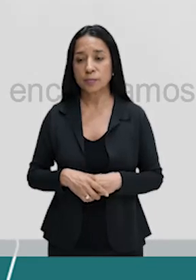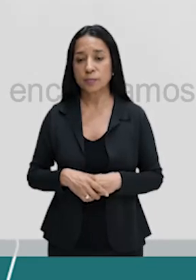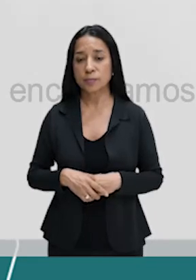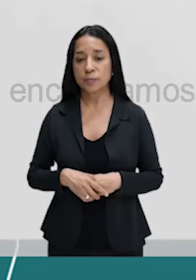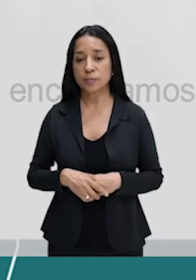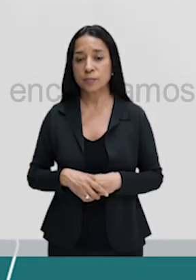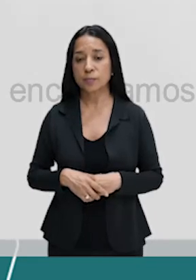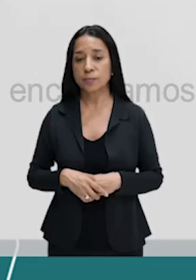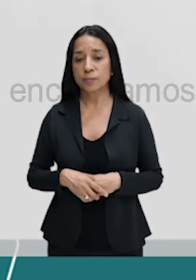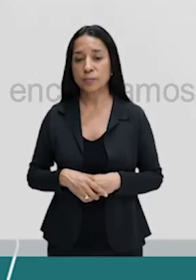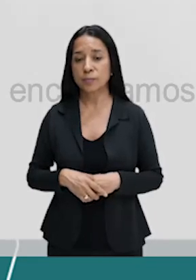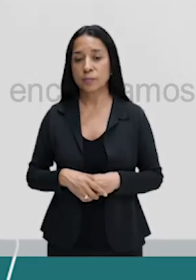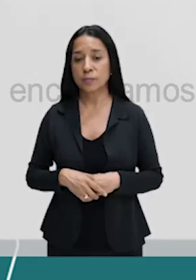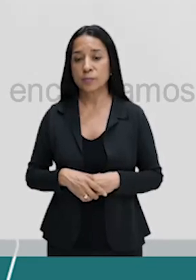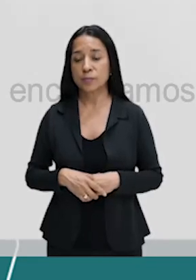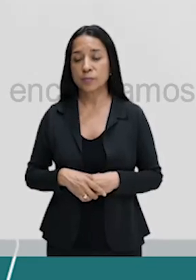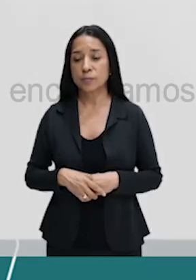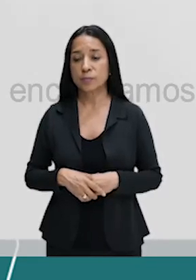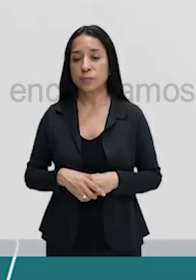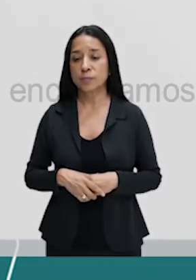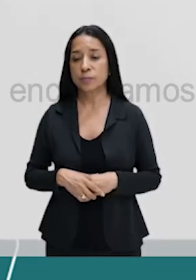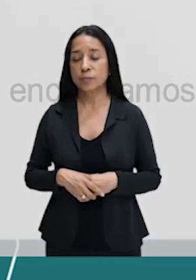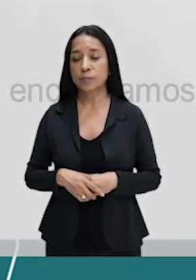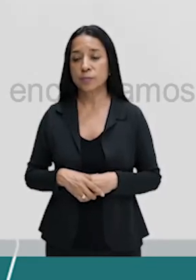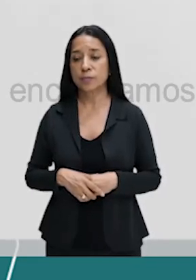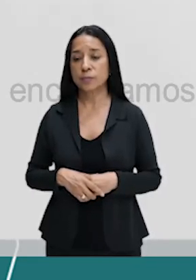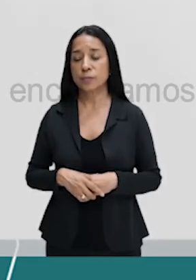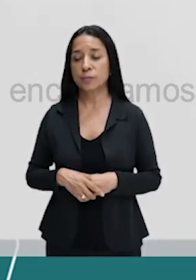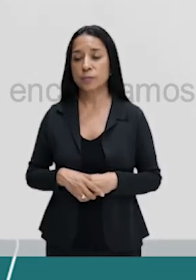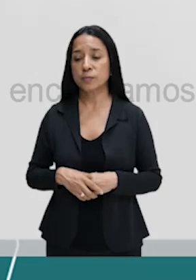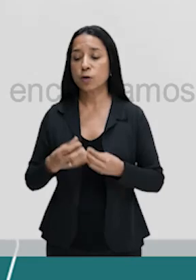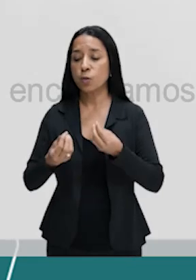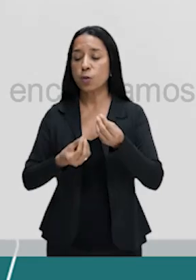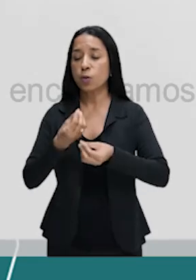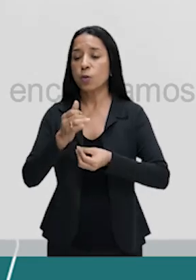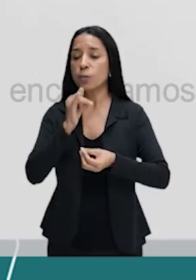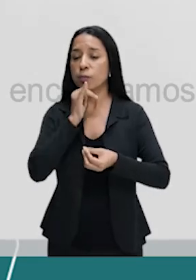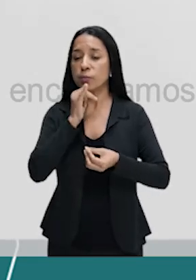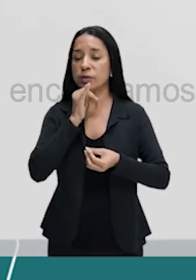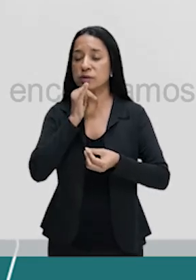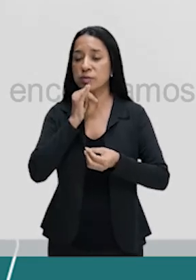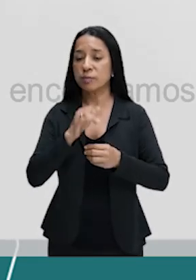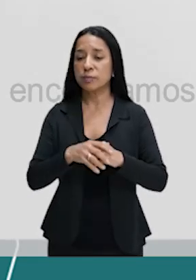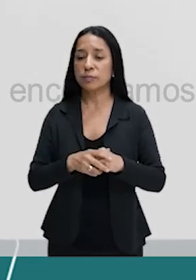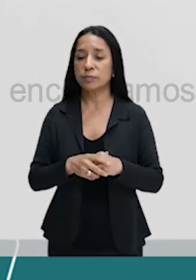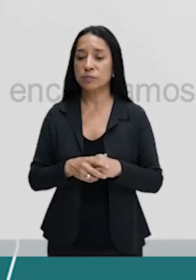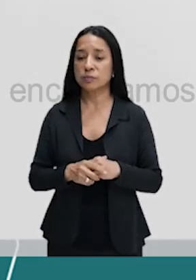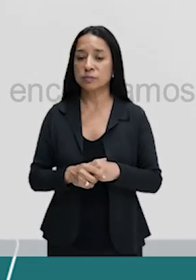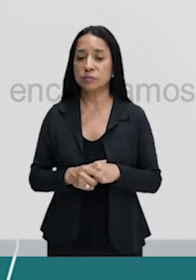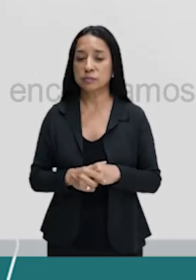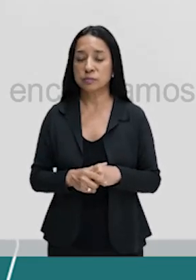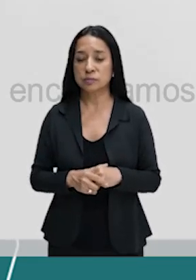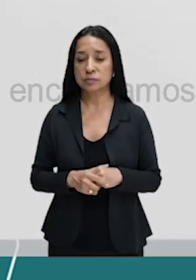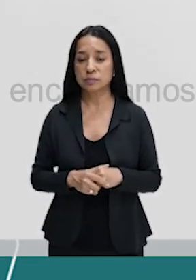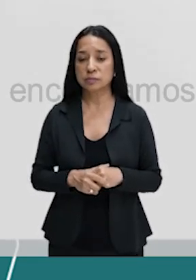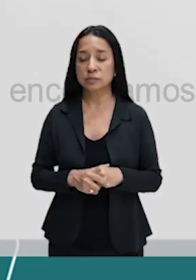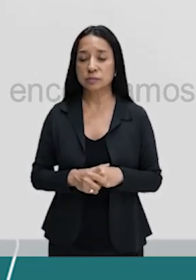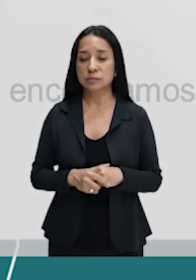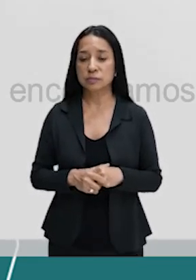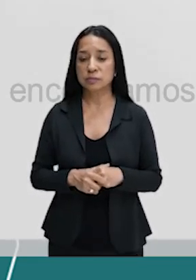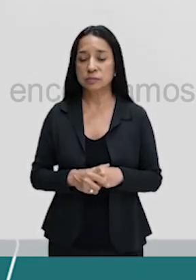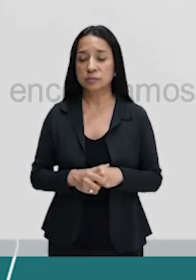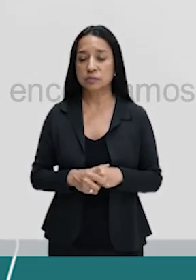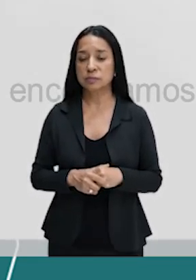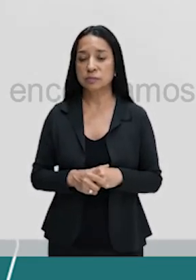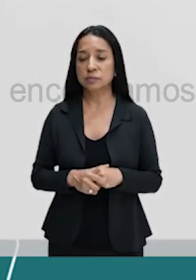ellos quedan. E como é que fica o exemplo, a frase de exemplo? Quedamos com Juan a las